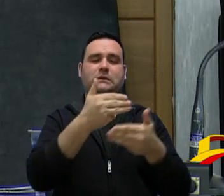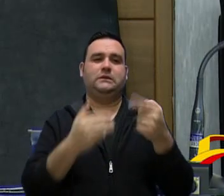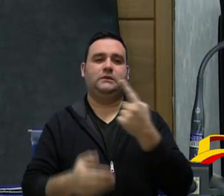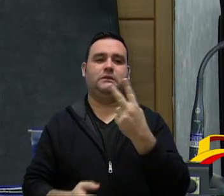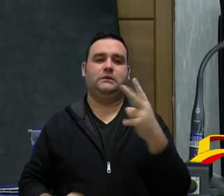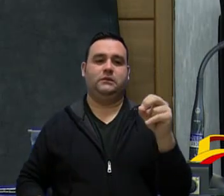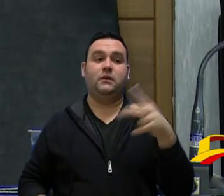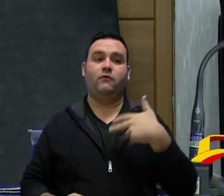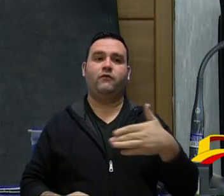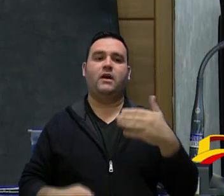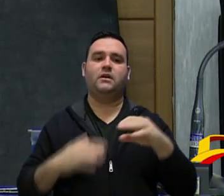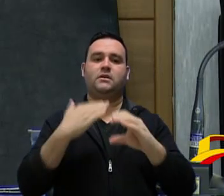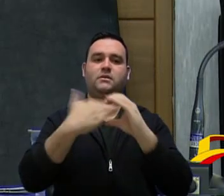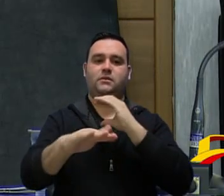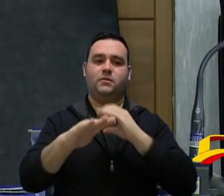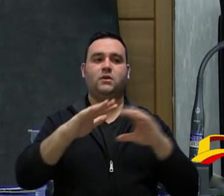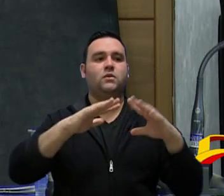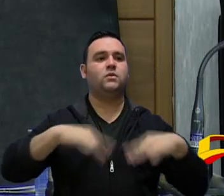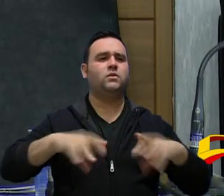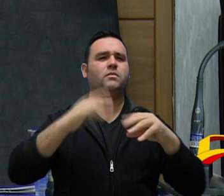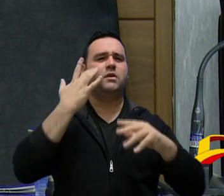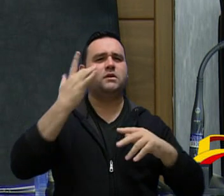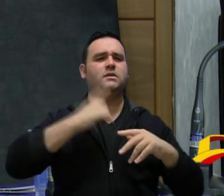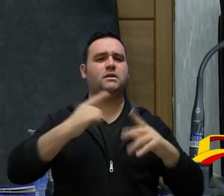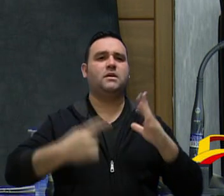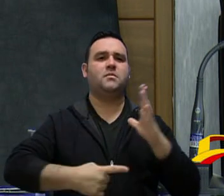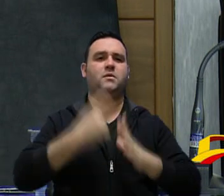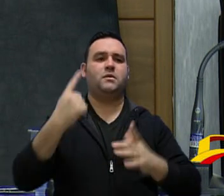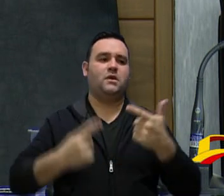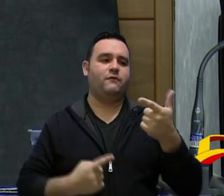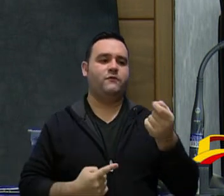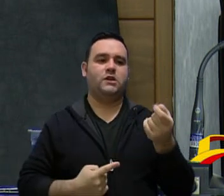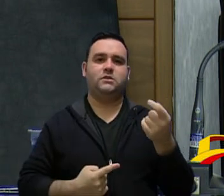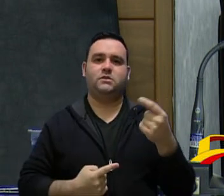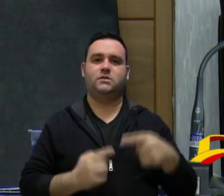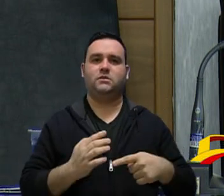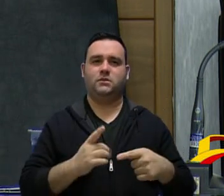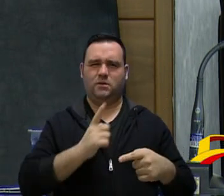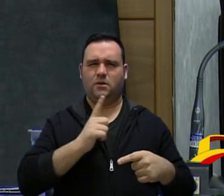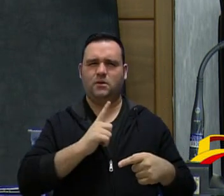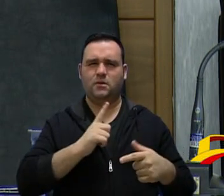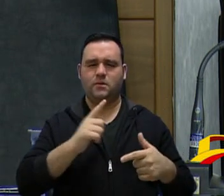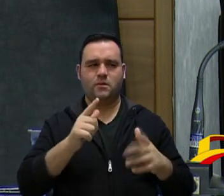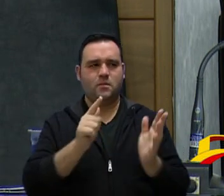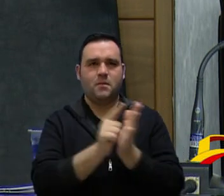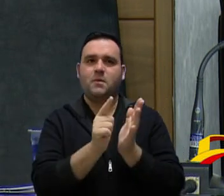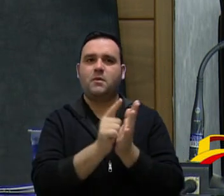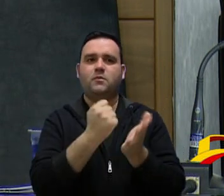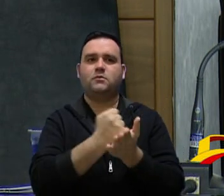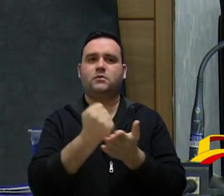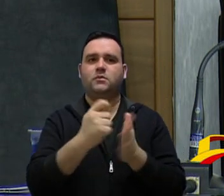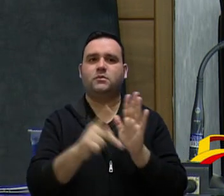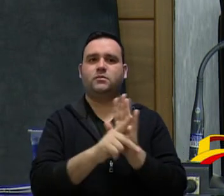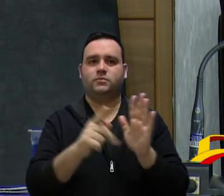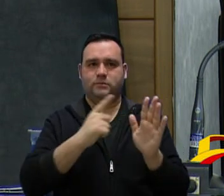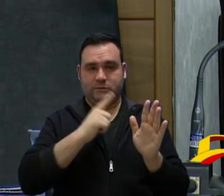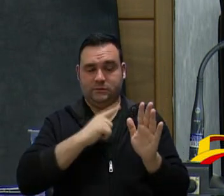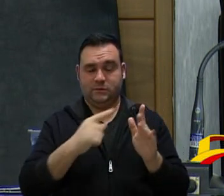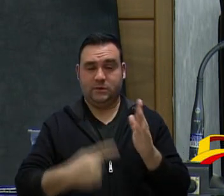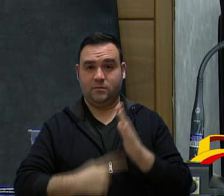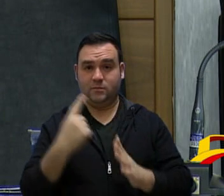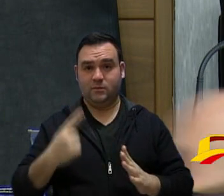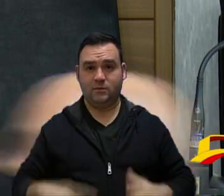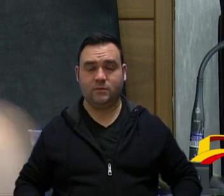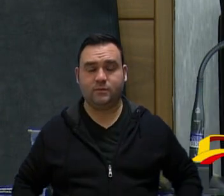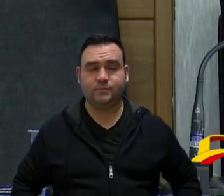eles vão mandar pelo e-mail mas acho que tem o primeiro de 20 páginas né kátia o documento para vereador iara tem a cópia